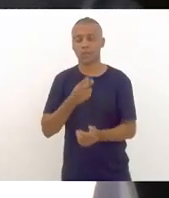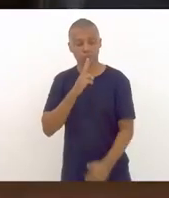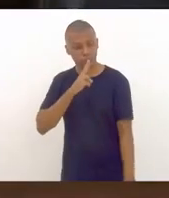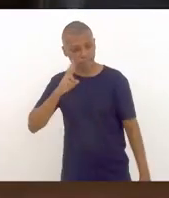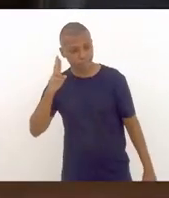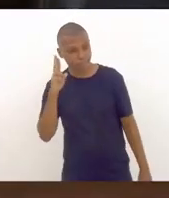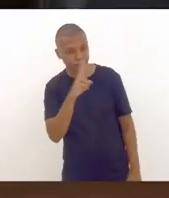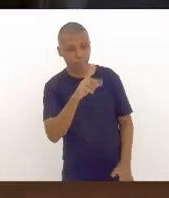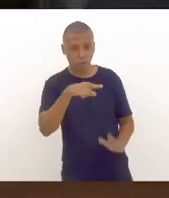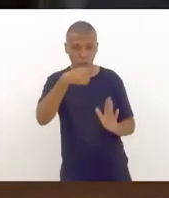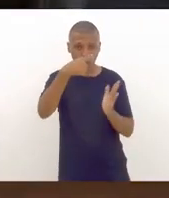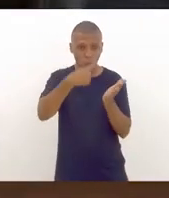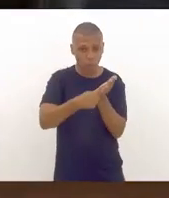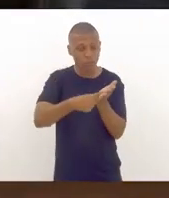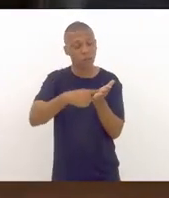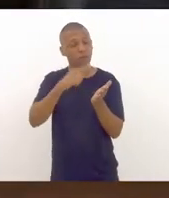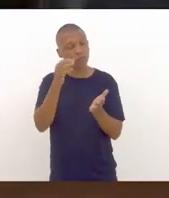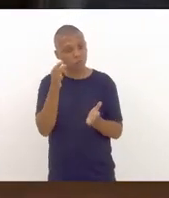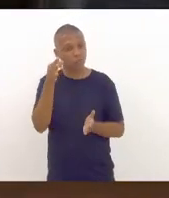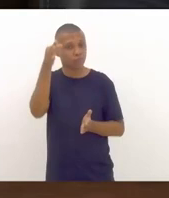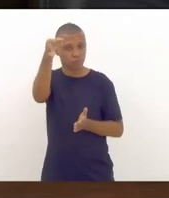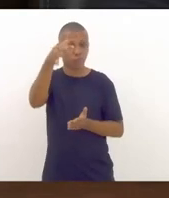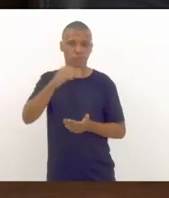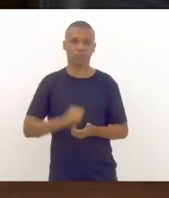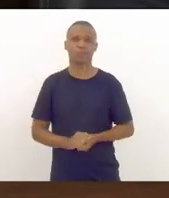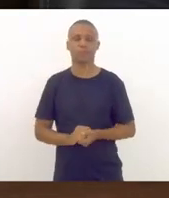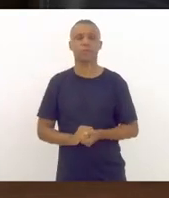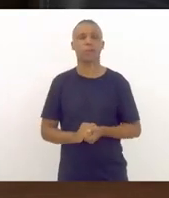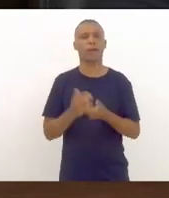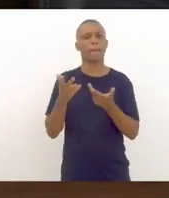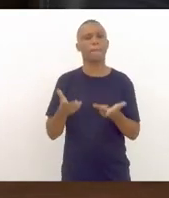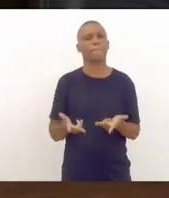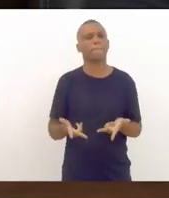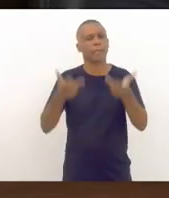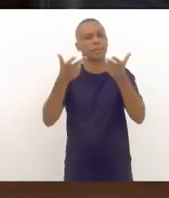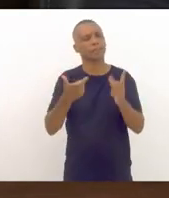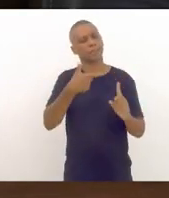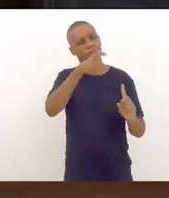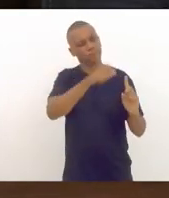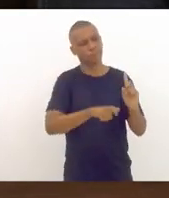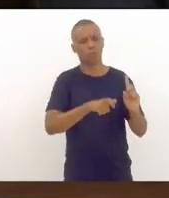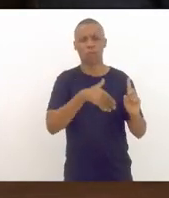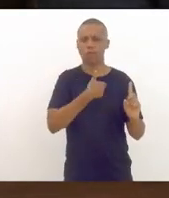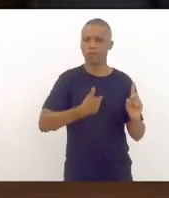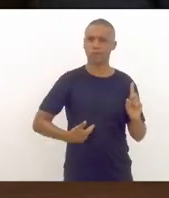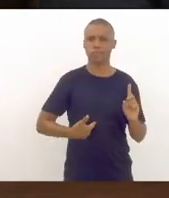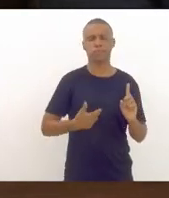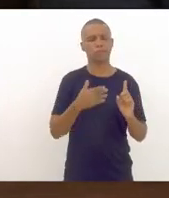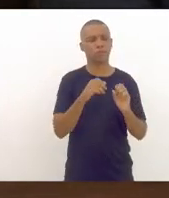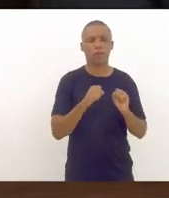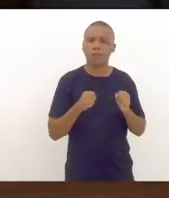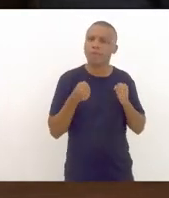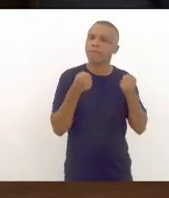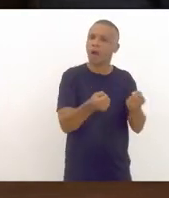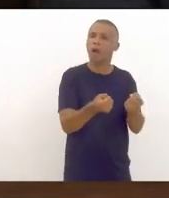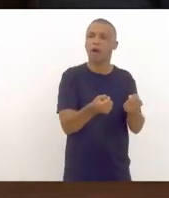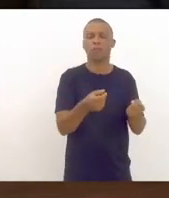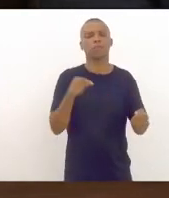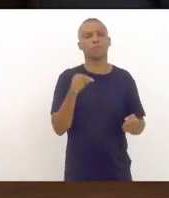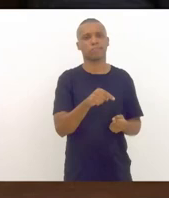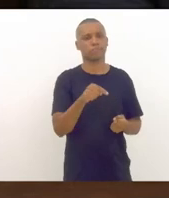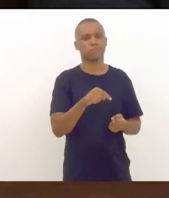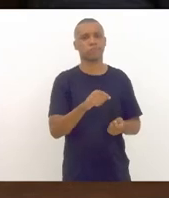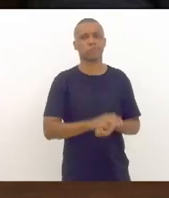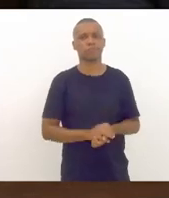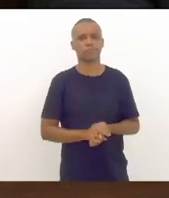depois em outra agenda. E percebi o homem público, o homem devotado e o homem